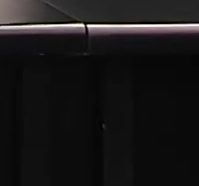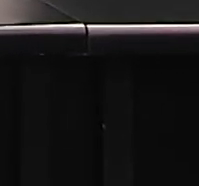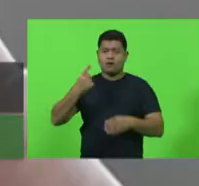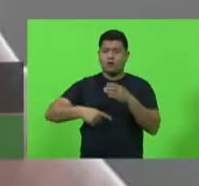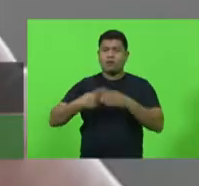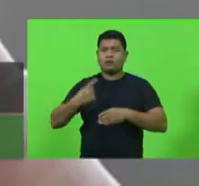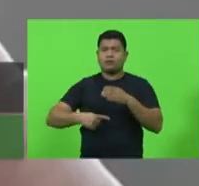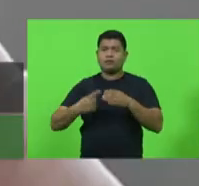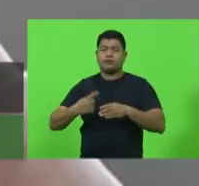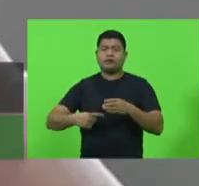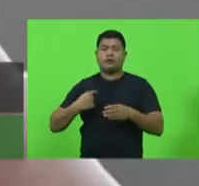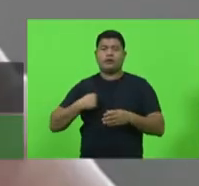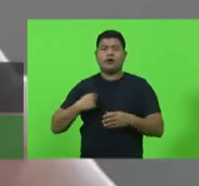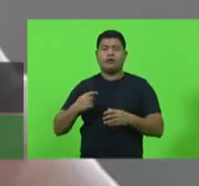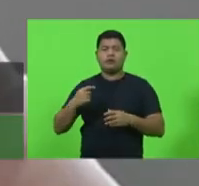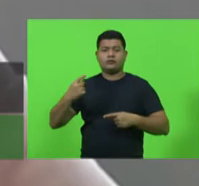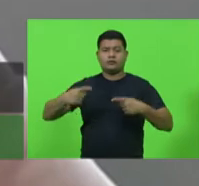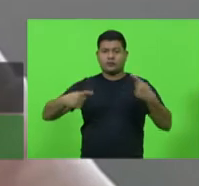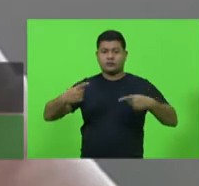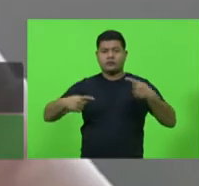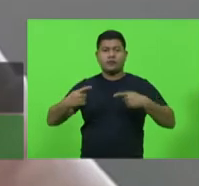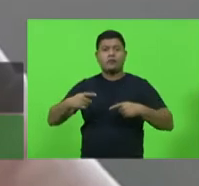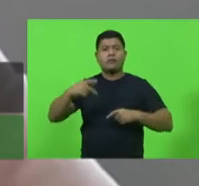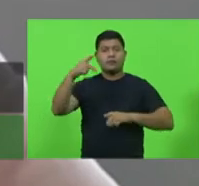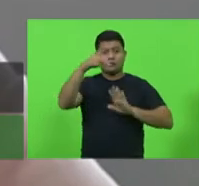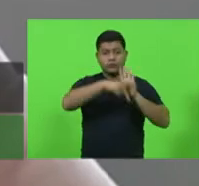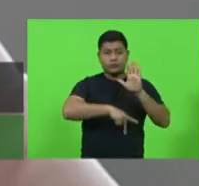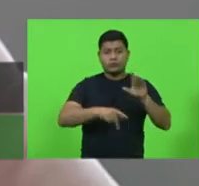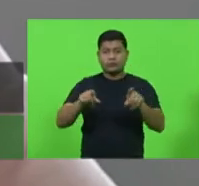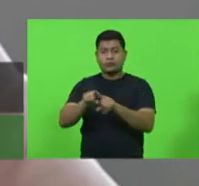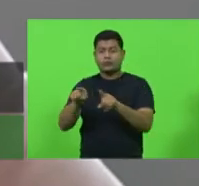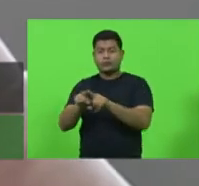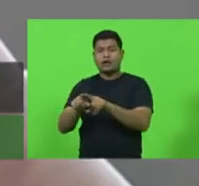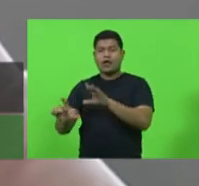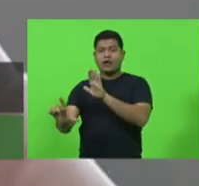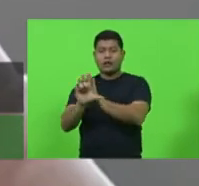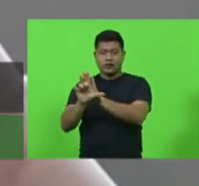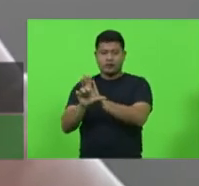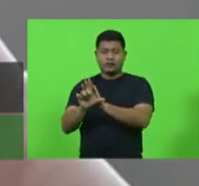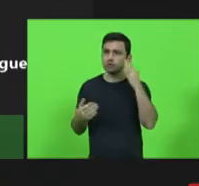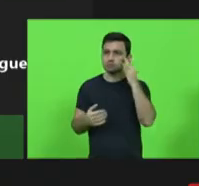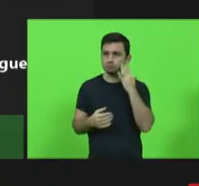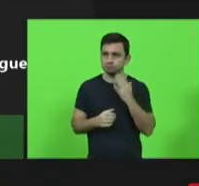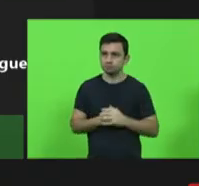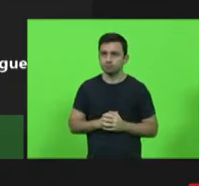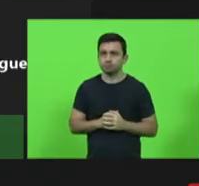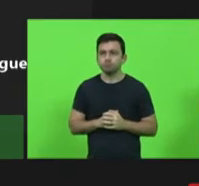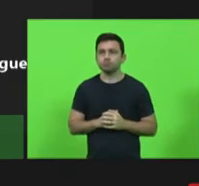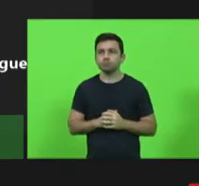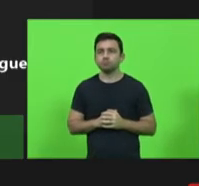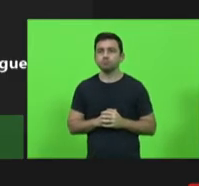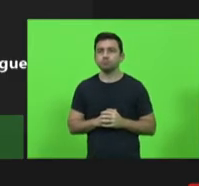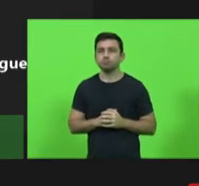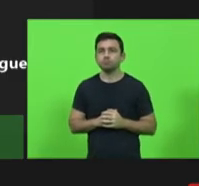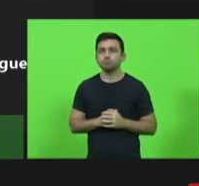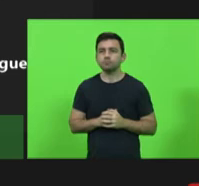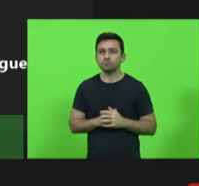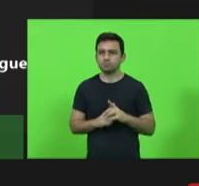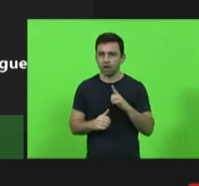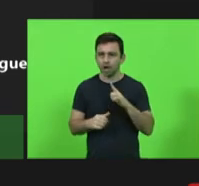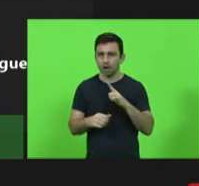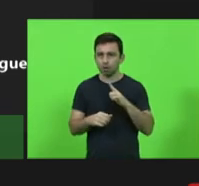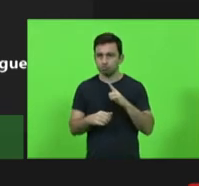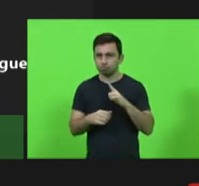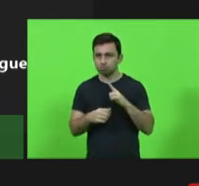Assembleia Legislativa o grupo de trabalho tem buscado alternativas de Combate à violência contra os menores no encontro virtual o